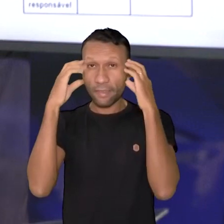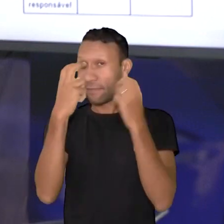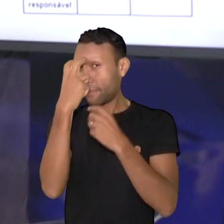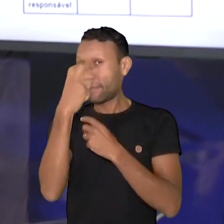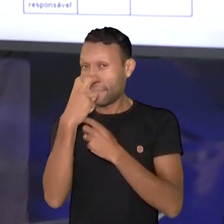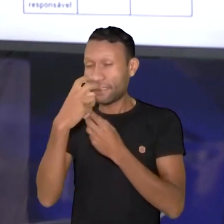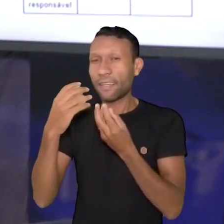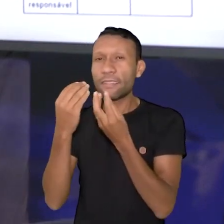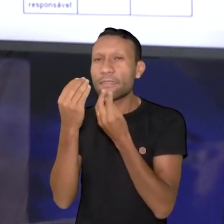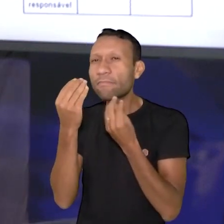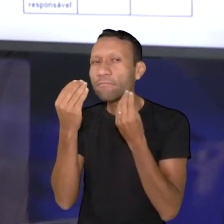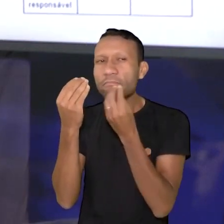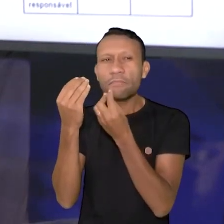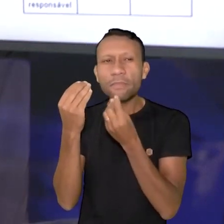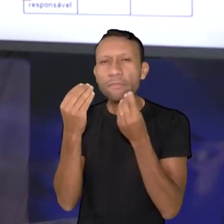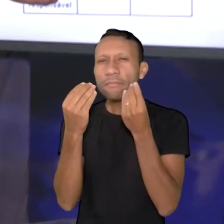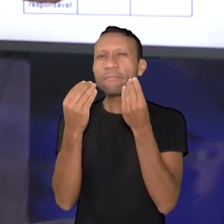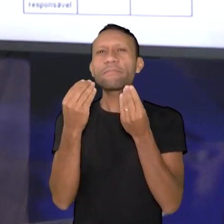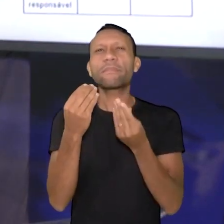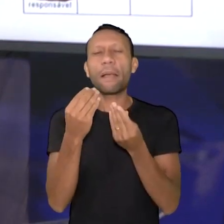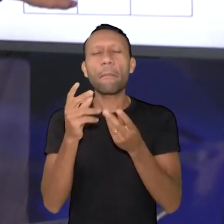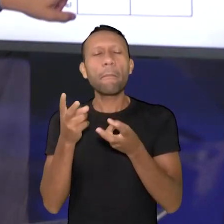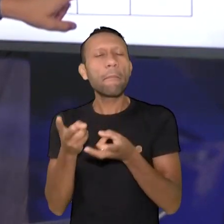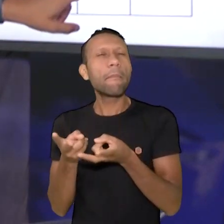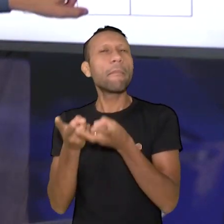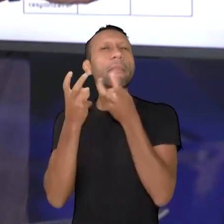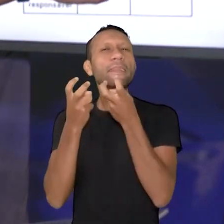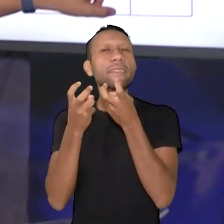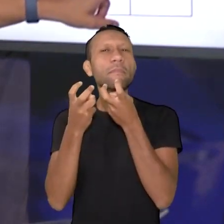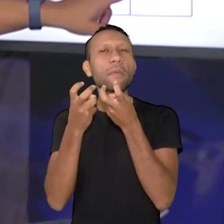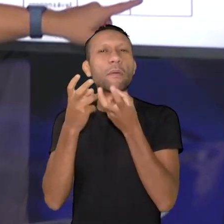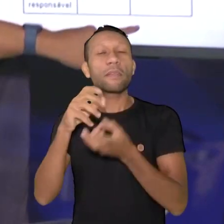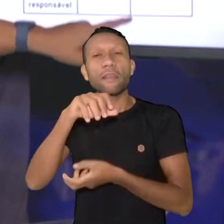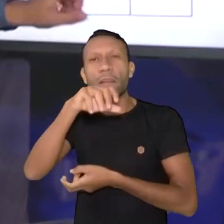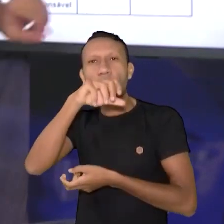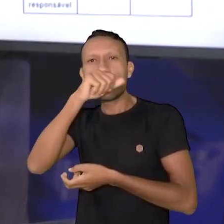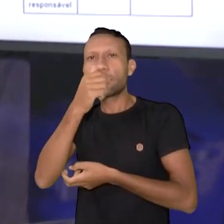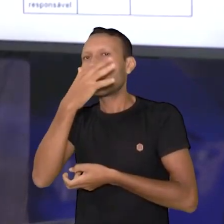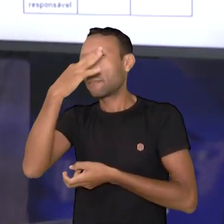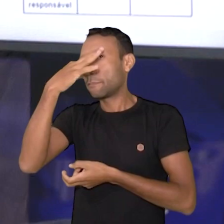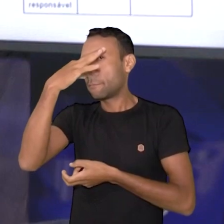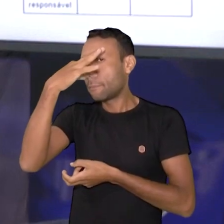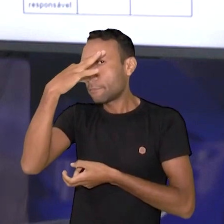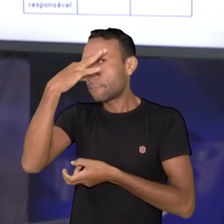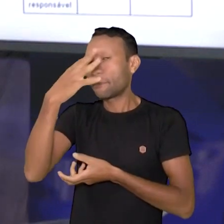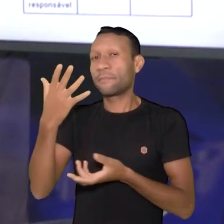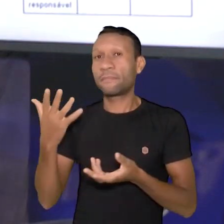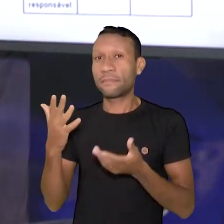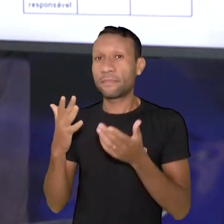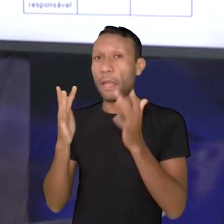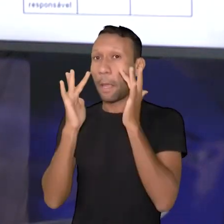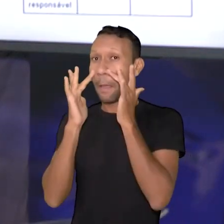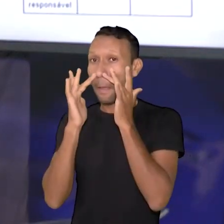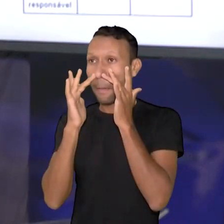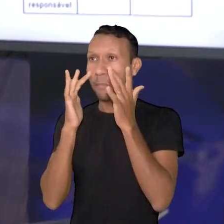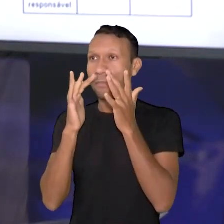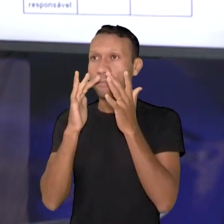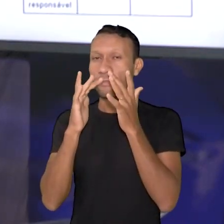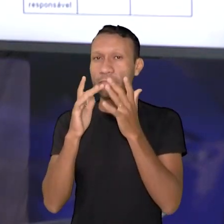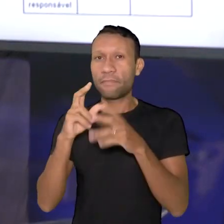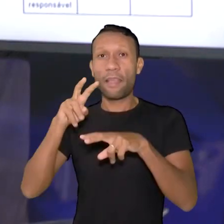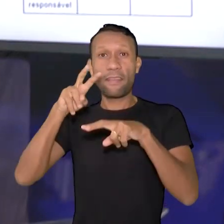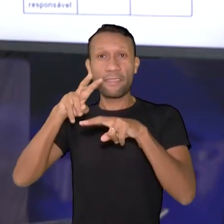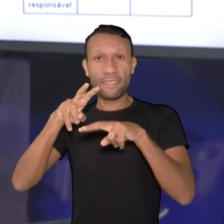algo, o que a gente vai perceber vai ser, ó, com o nariz tampado e o nariz destampado. Então, eu sento, boto